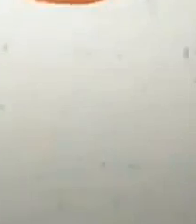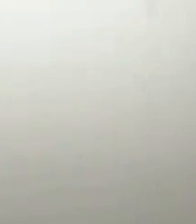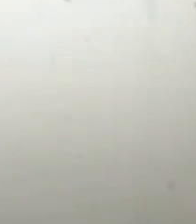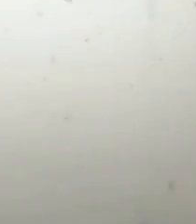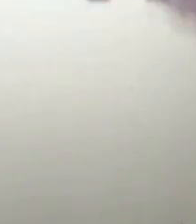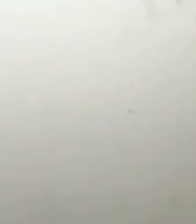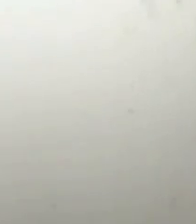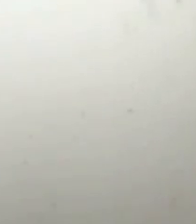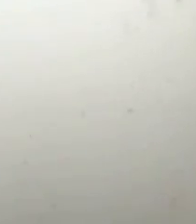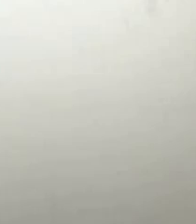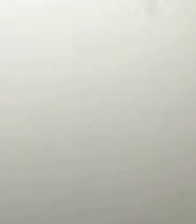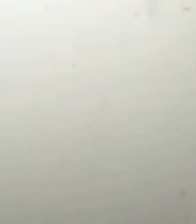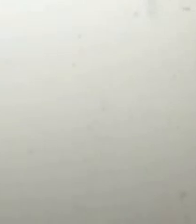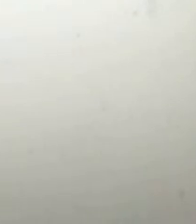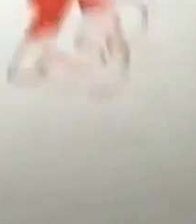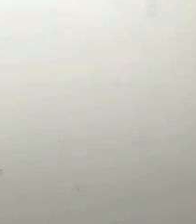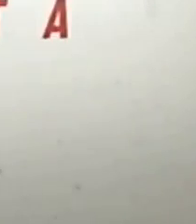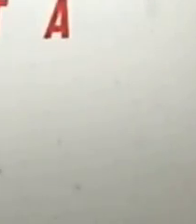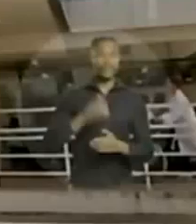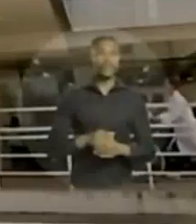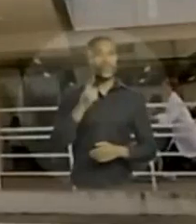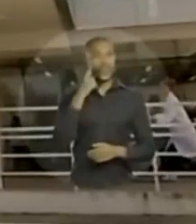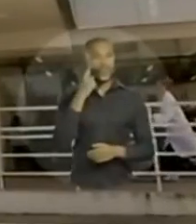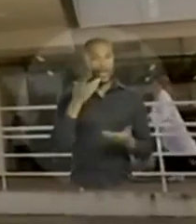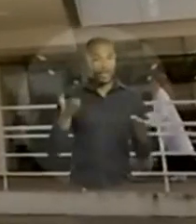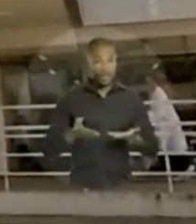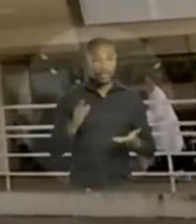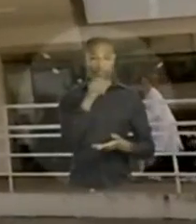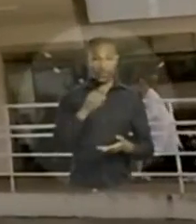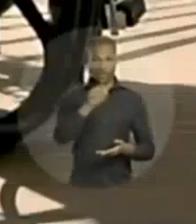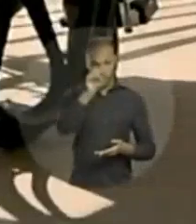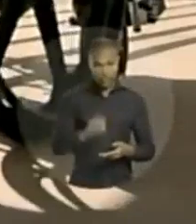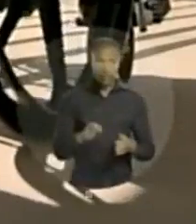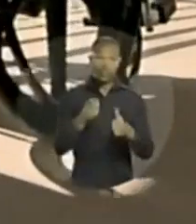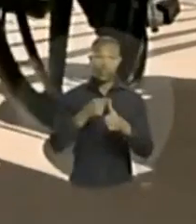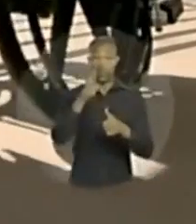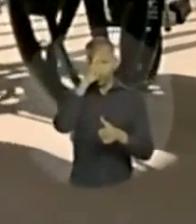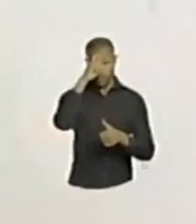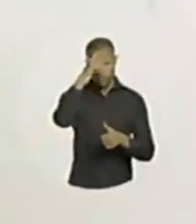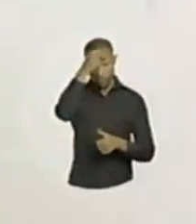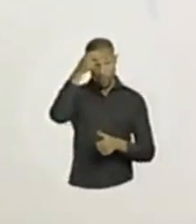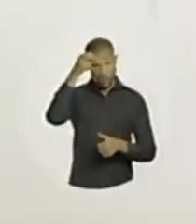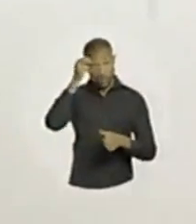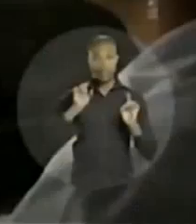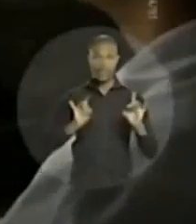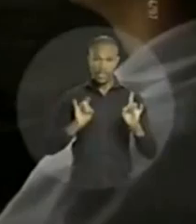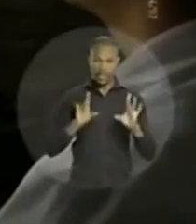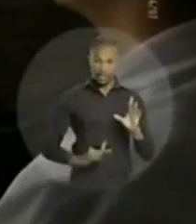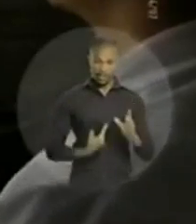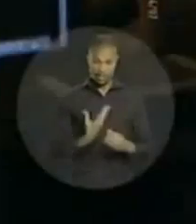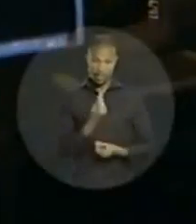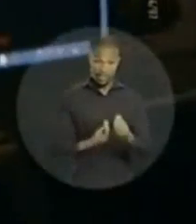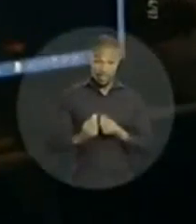Novos hospitais na periferia. É diferente. É Haddad. Olha, aqui na Zona Sul, inaugurei o primeiro hospital municipal especializado